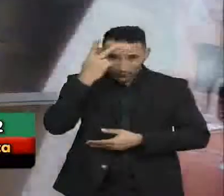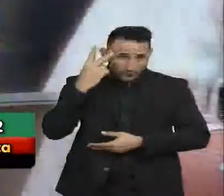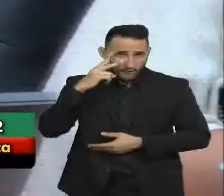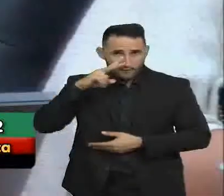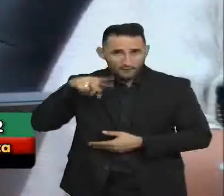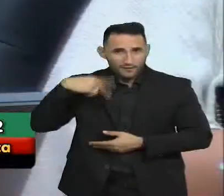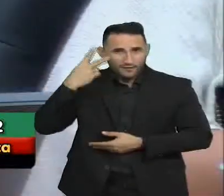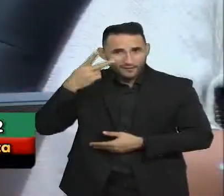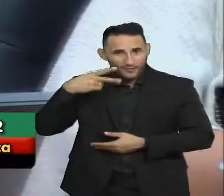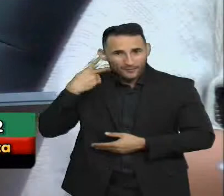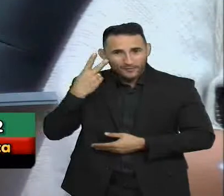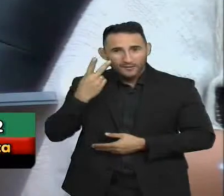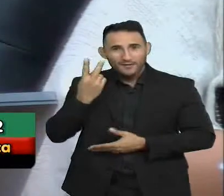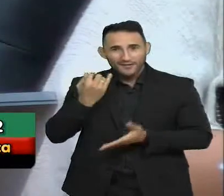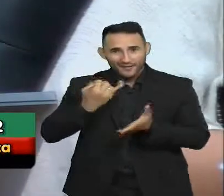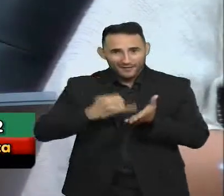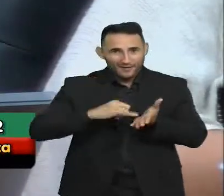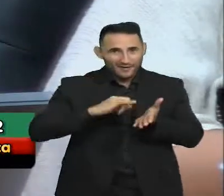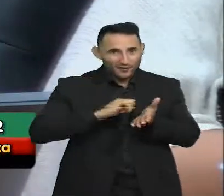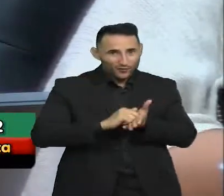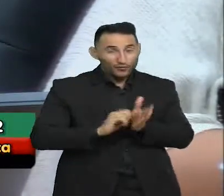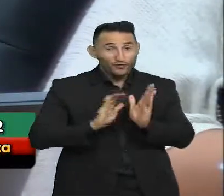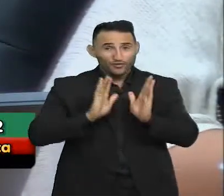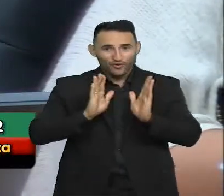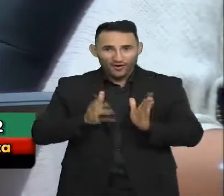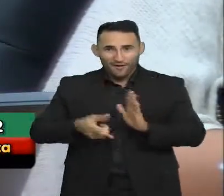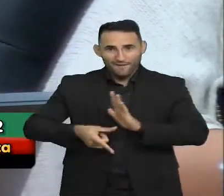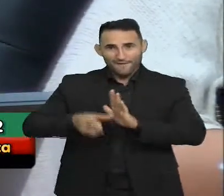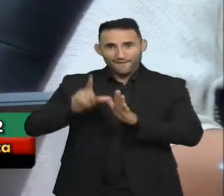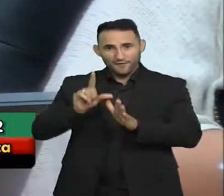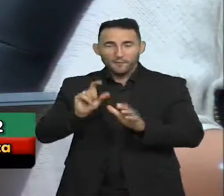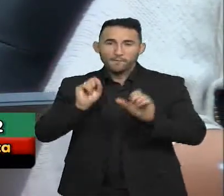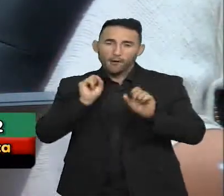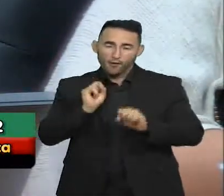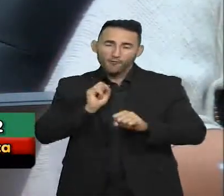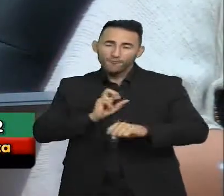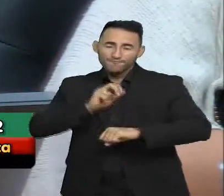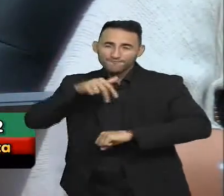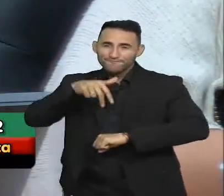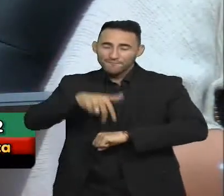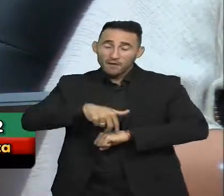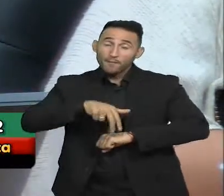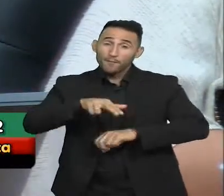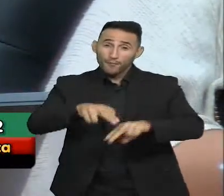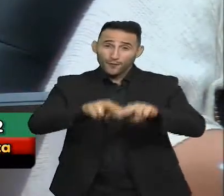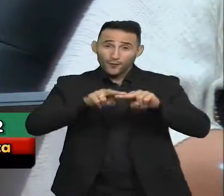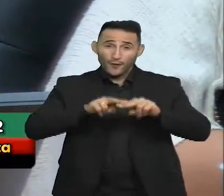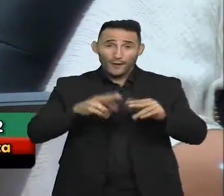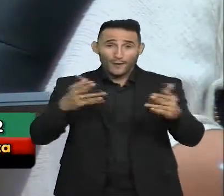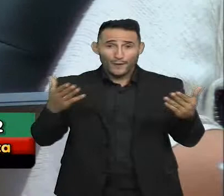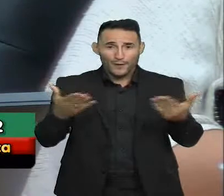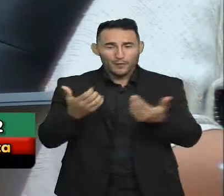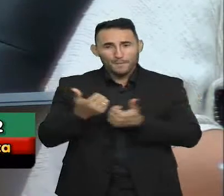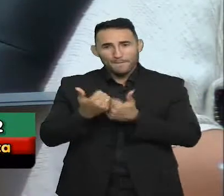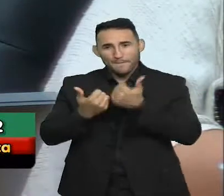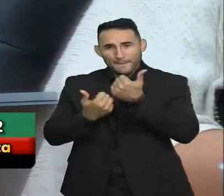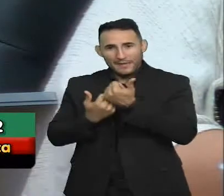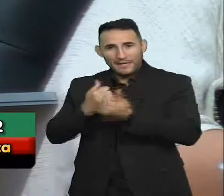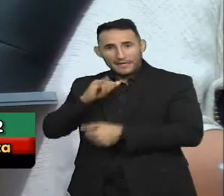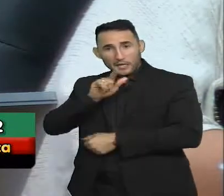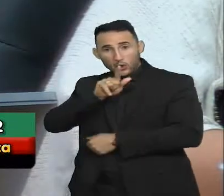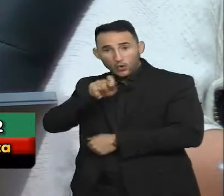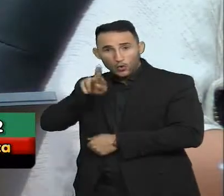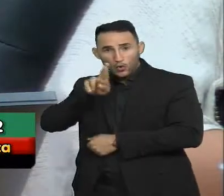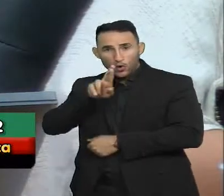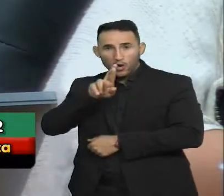uso da palavra. Então, eu vou pedir para que o Igor ele fique na presidência enquanto eu uso a